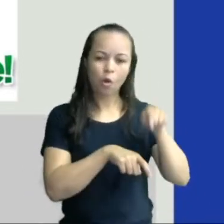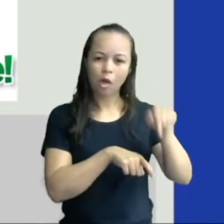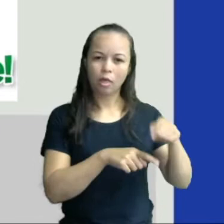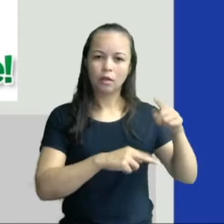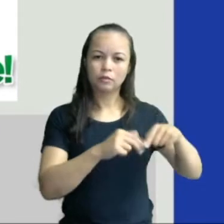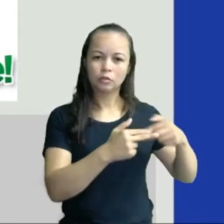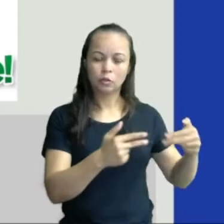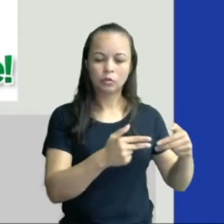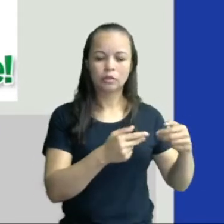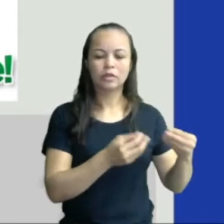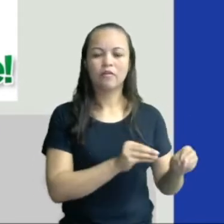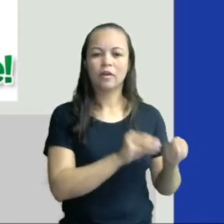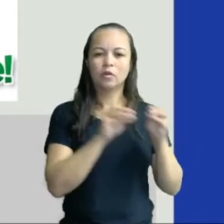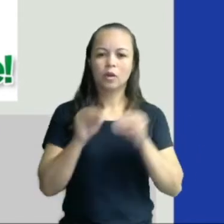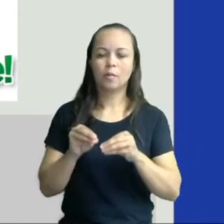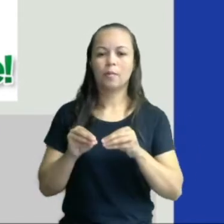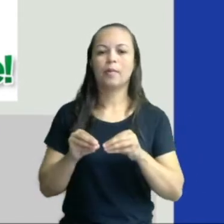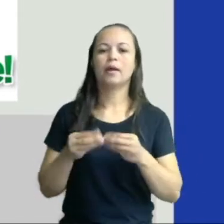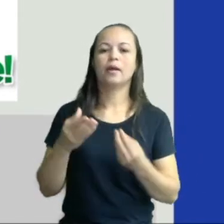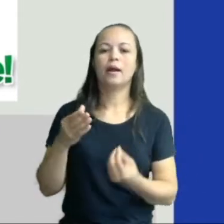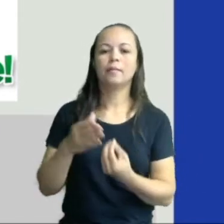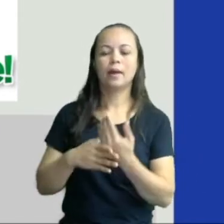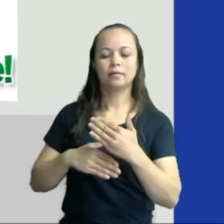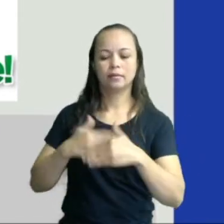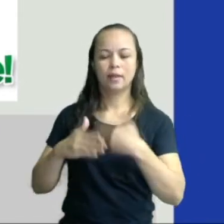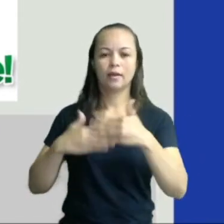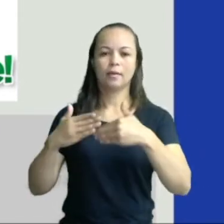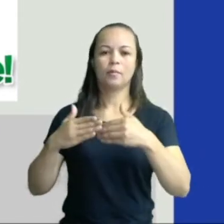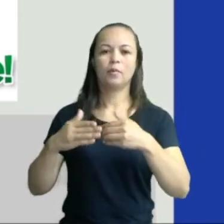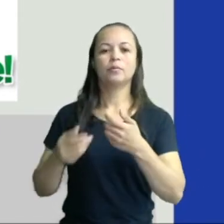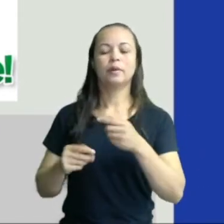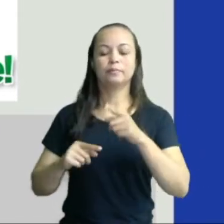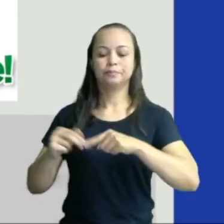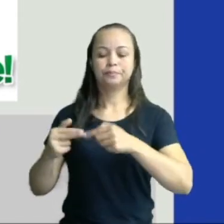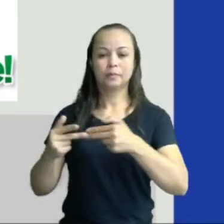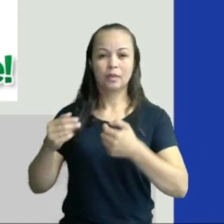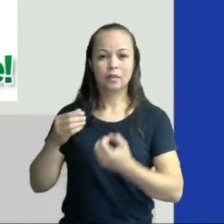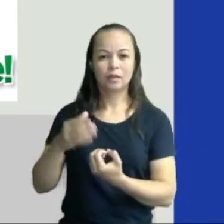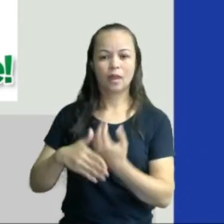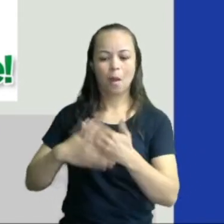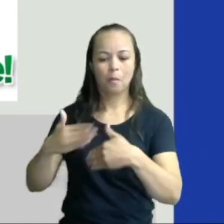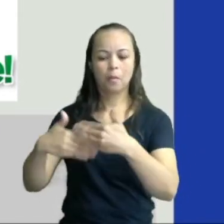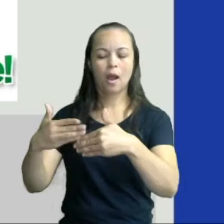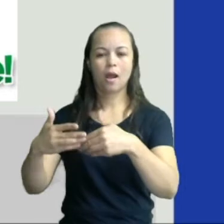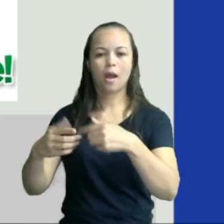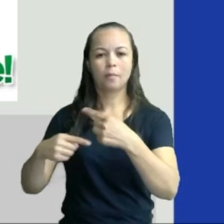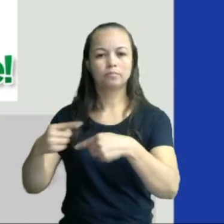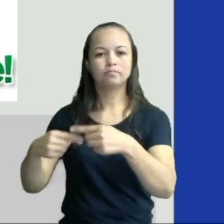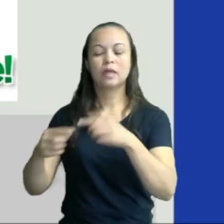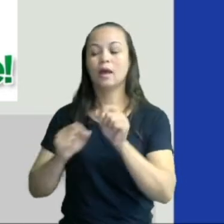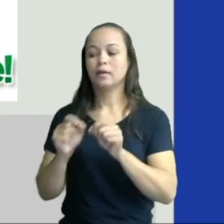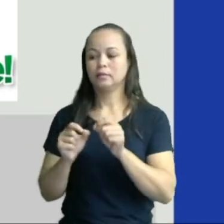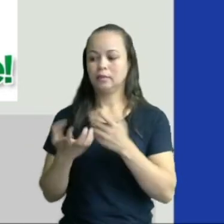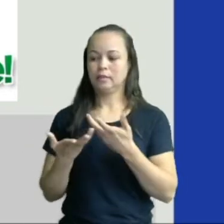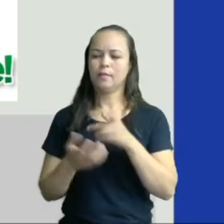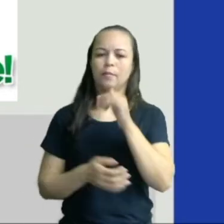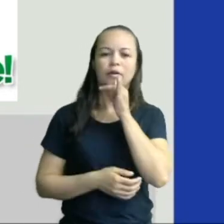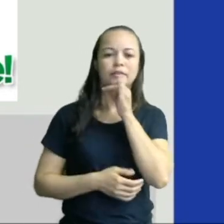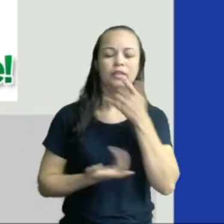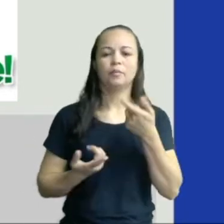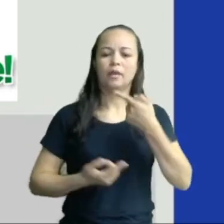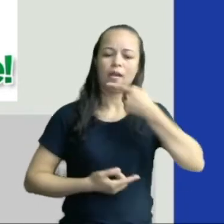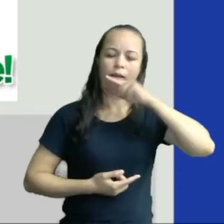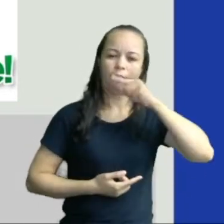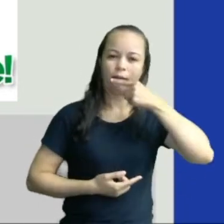como matéria-prima para a fabricação de outros produtos. Por exemplo, aqui, ó, temos o exemplo do açúcar, da